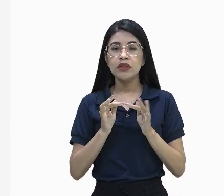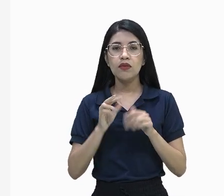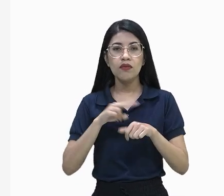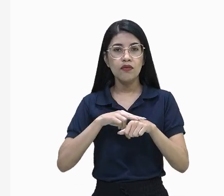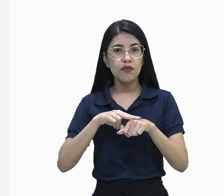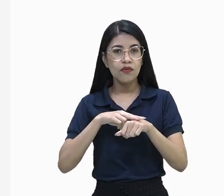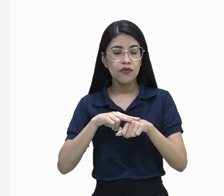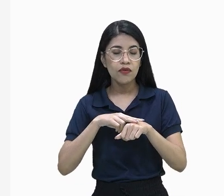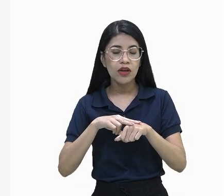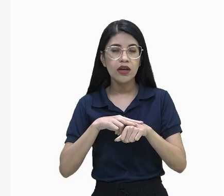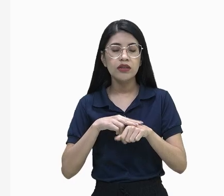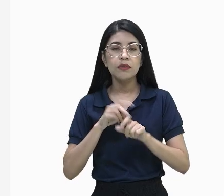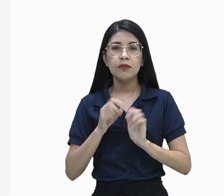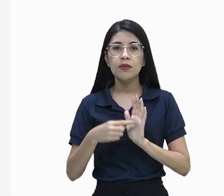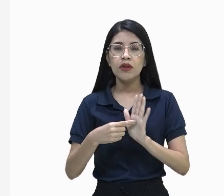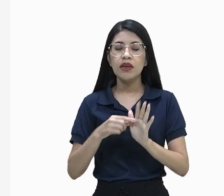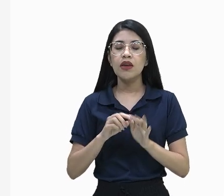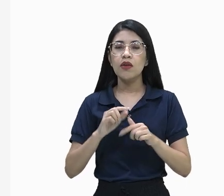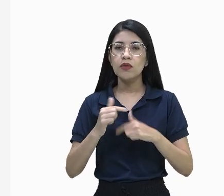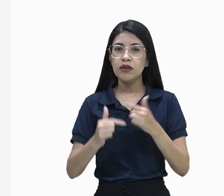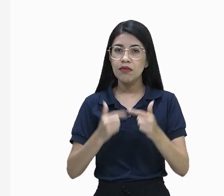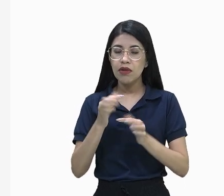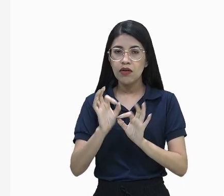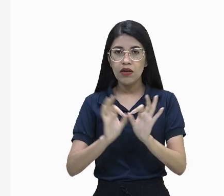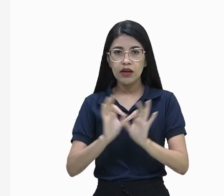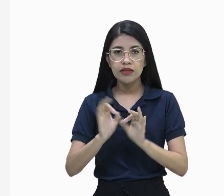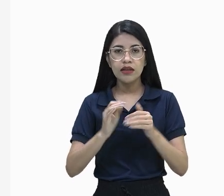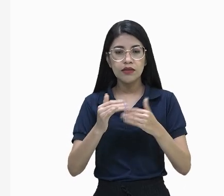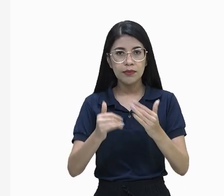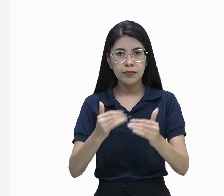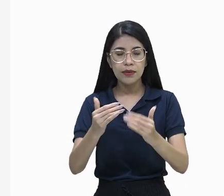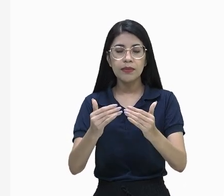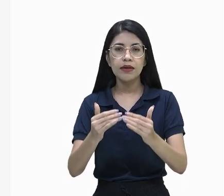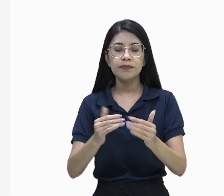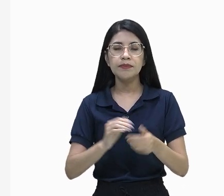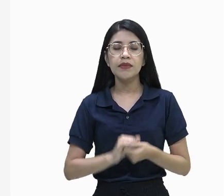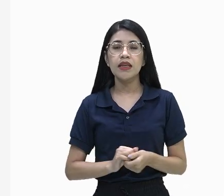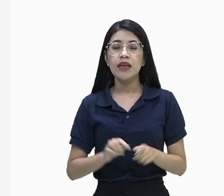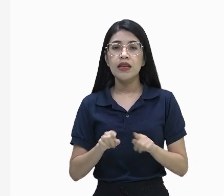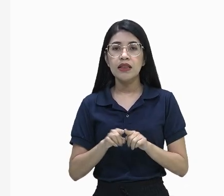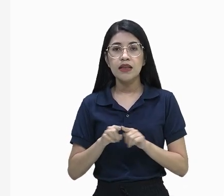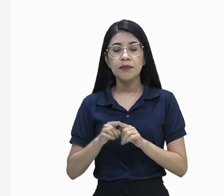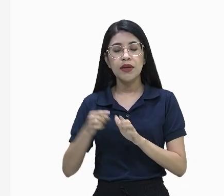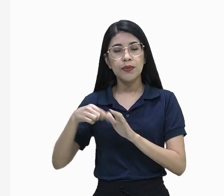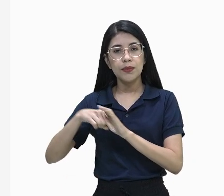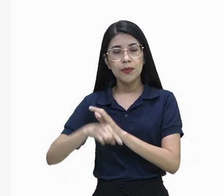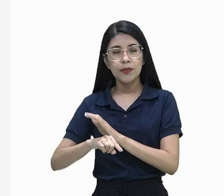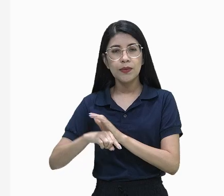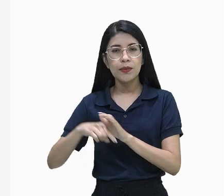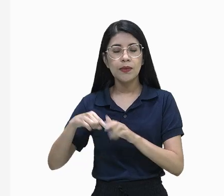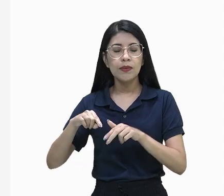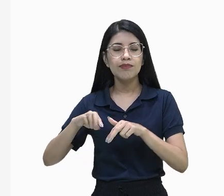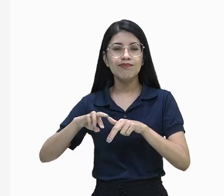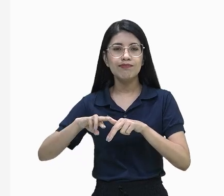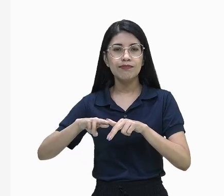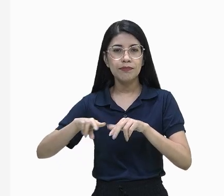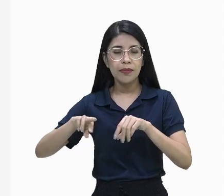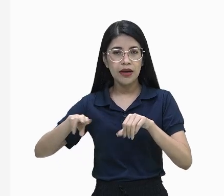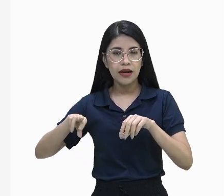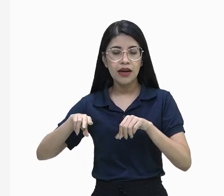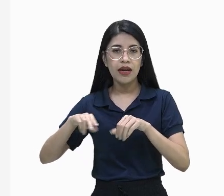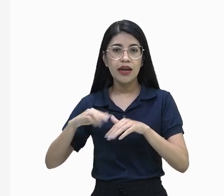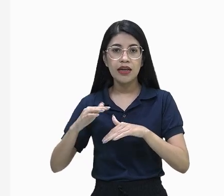uma atividade que tende a se organizar melhor ao longo do prazo. E o garimpo ilegal, ele cresce muito